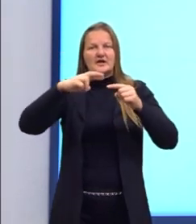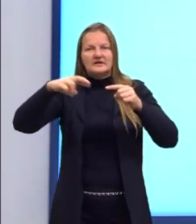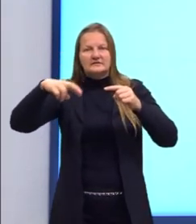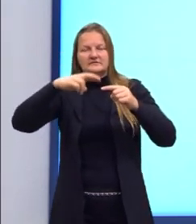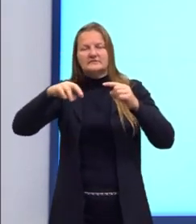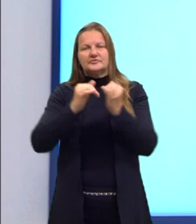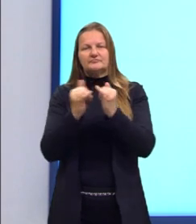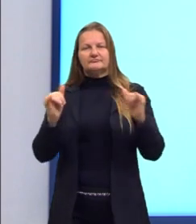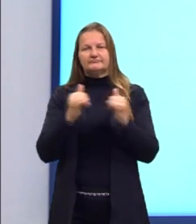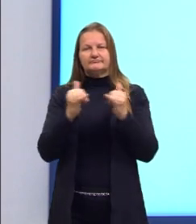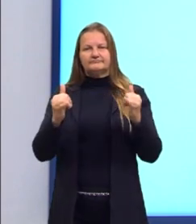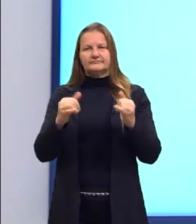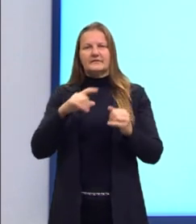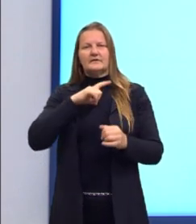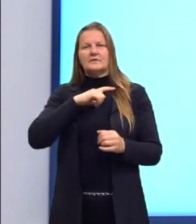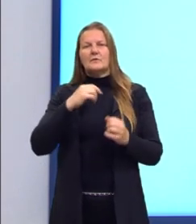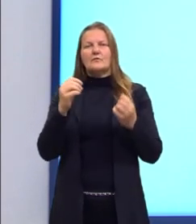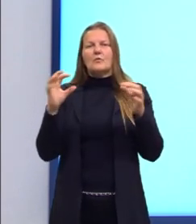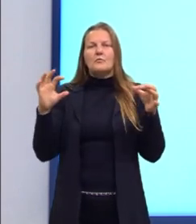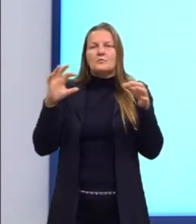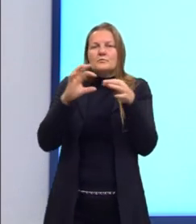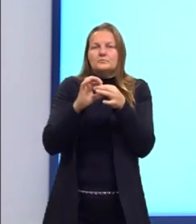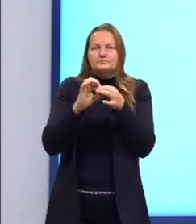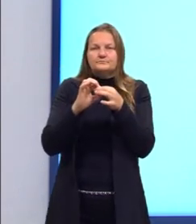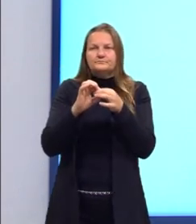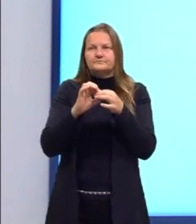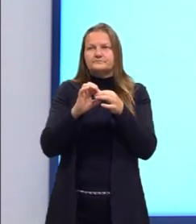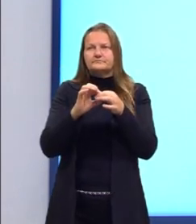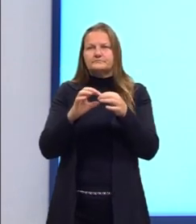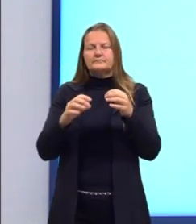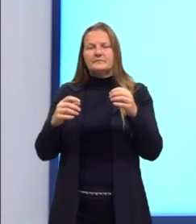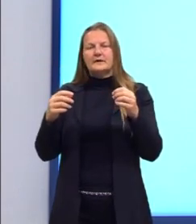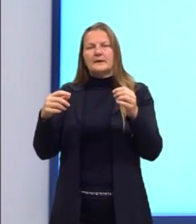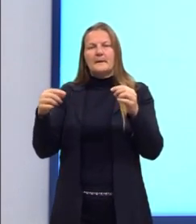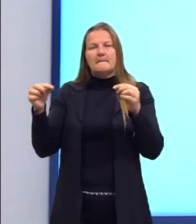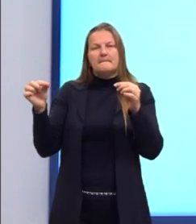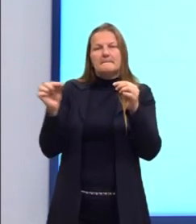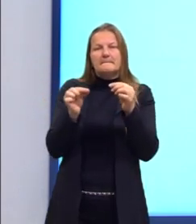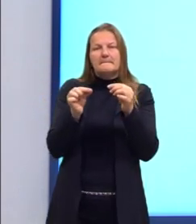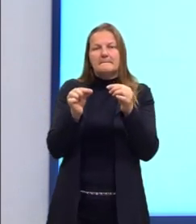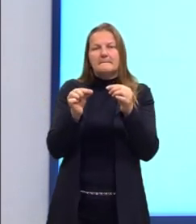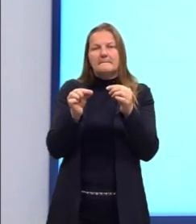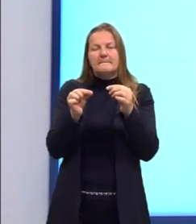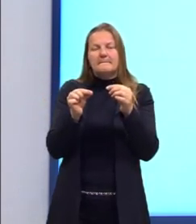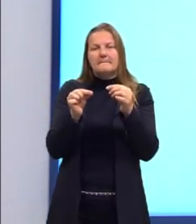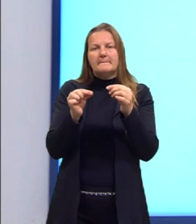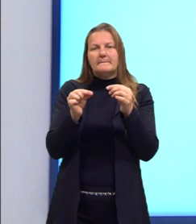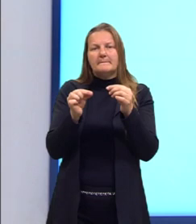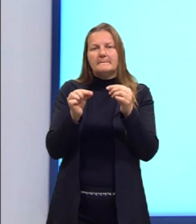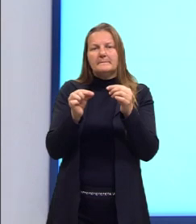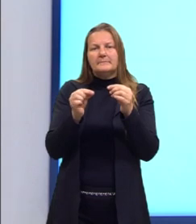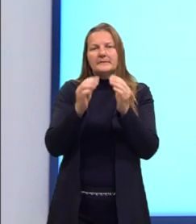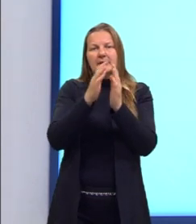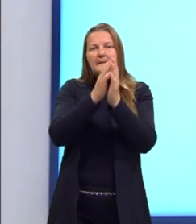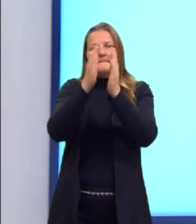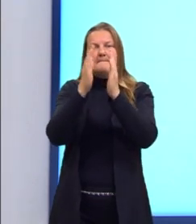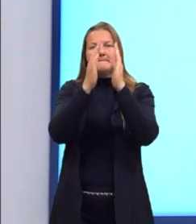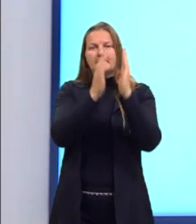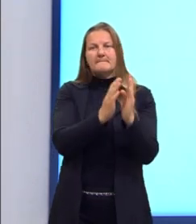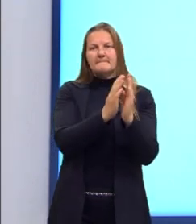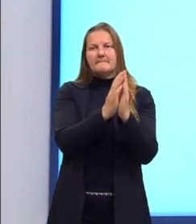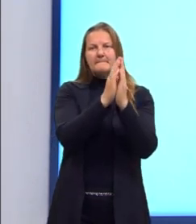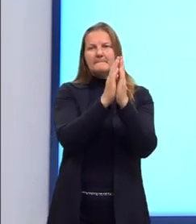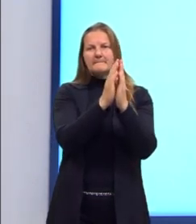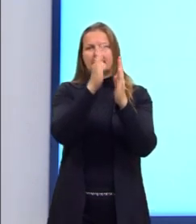elétrica né E aí a gente vai conectar esse aparelho de forma paralela né